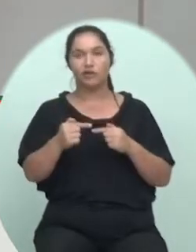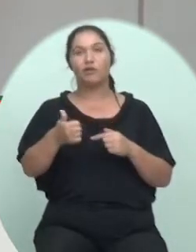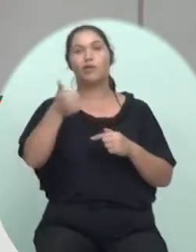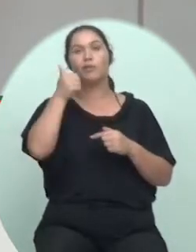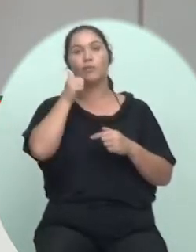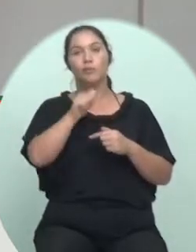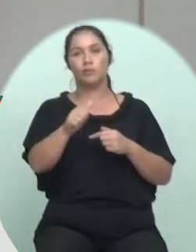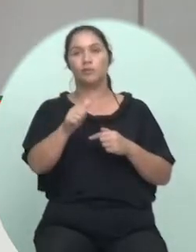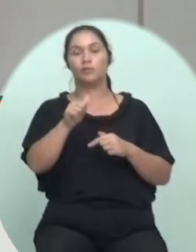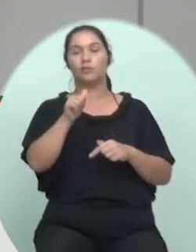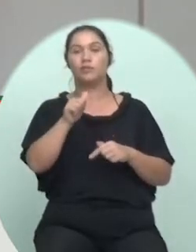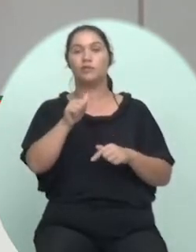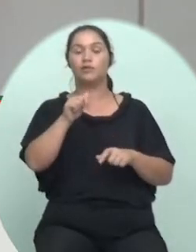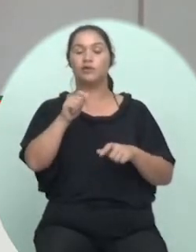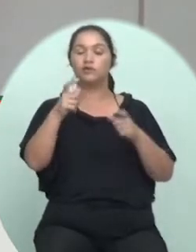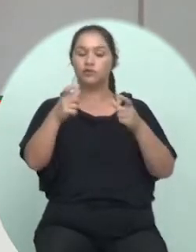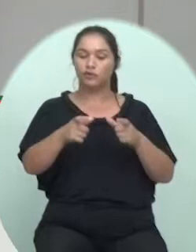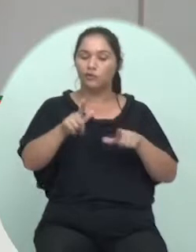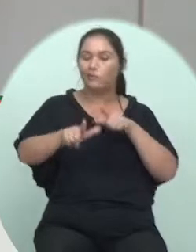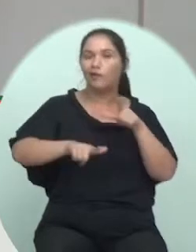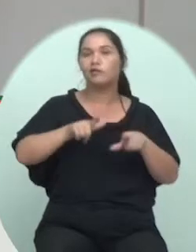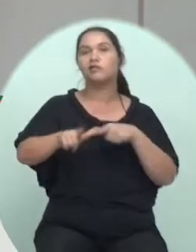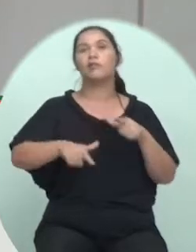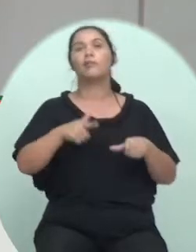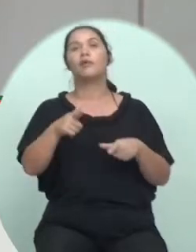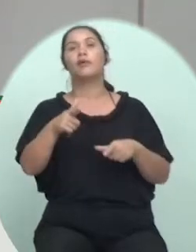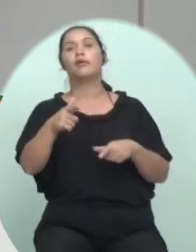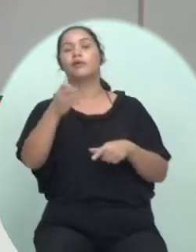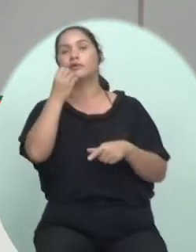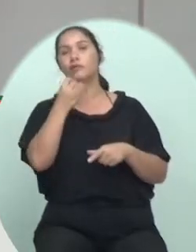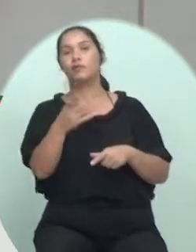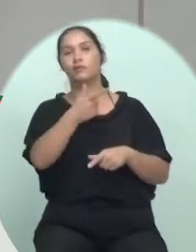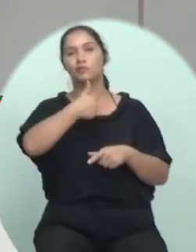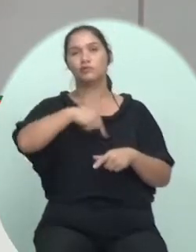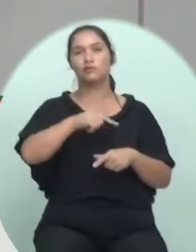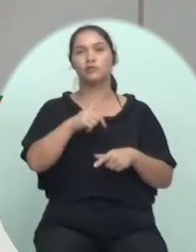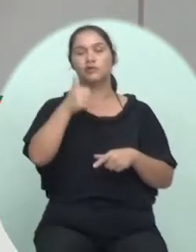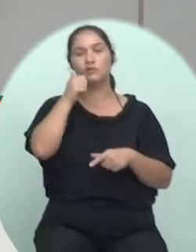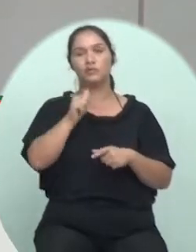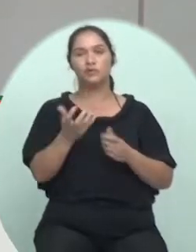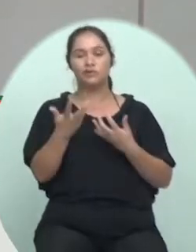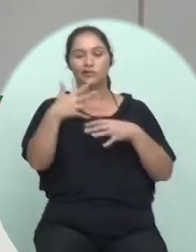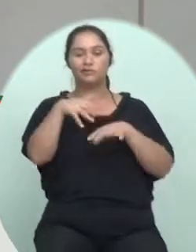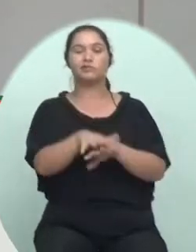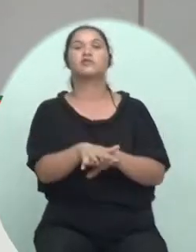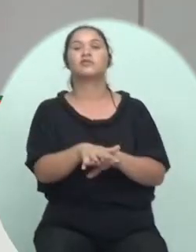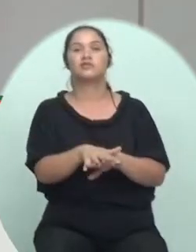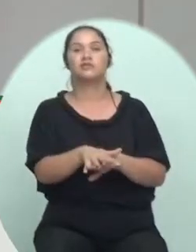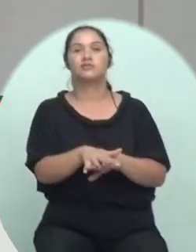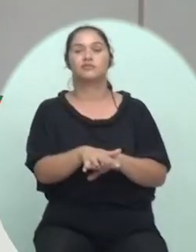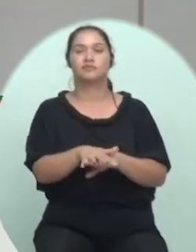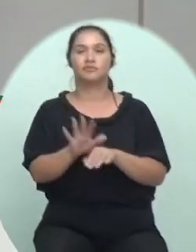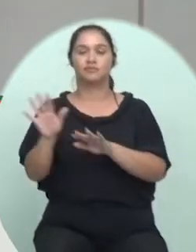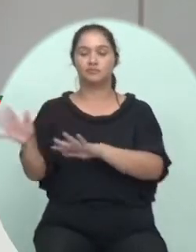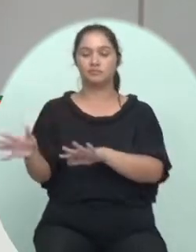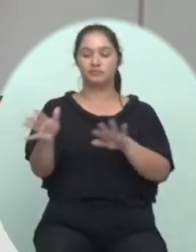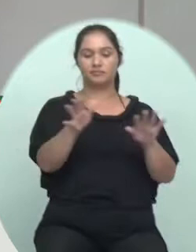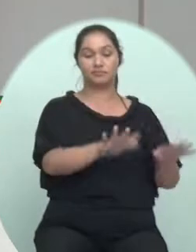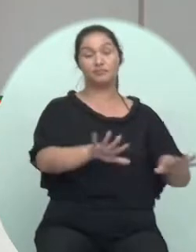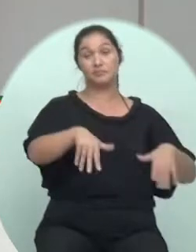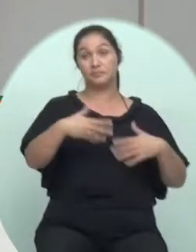violência doméstica, para ter para nós sermos incluídas, né? E até politicamente, né? E no